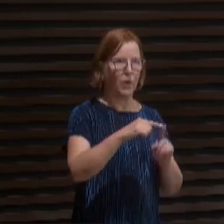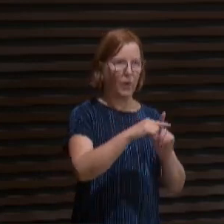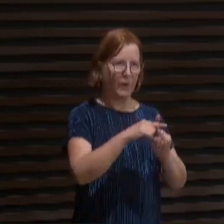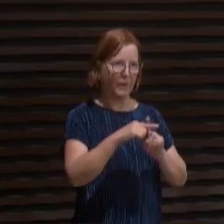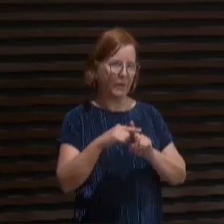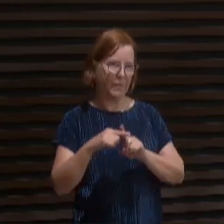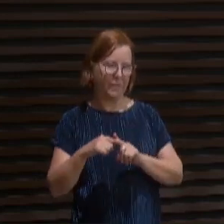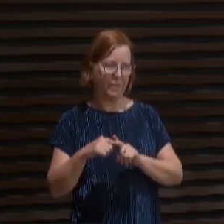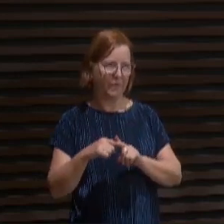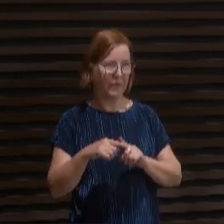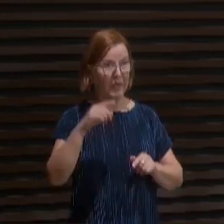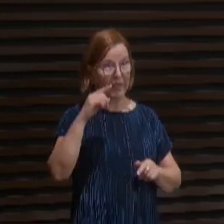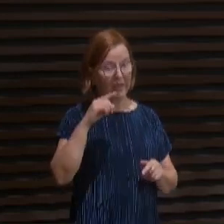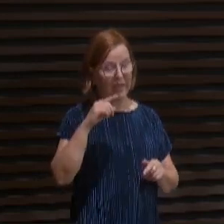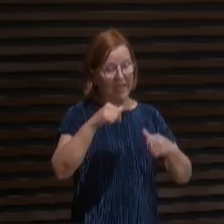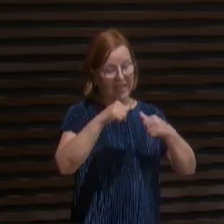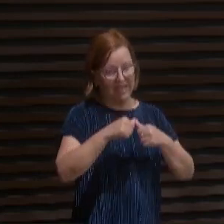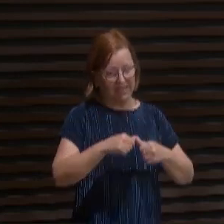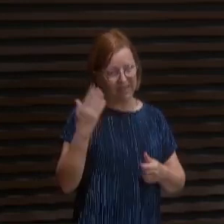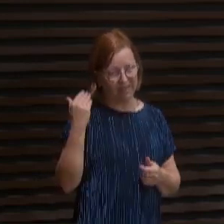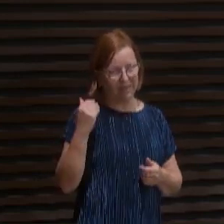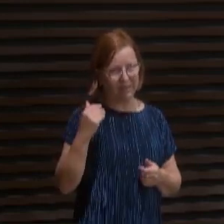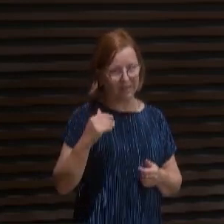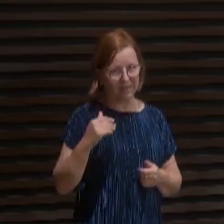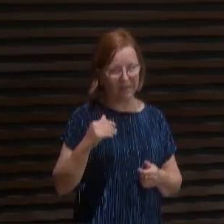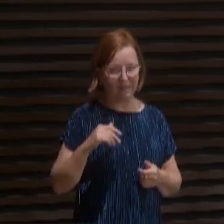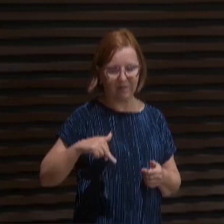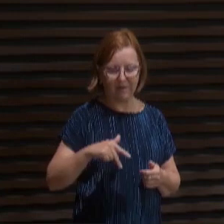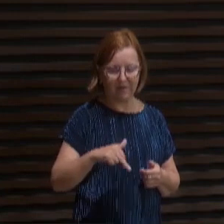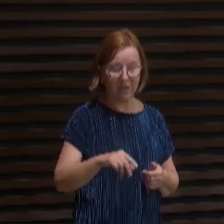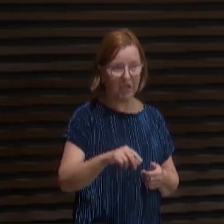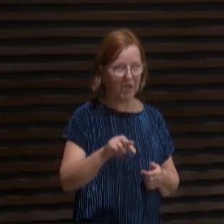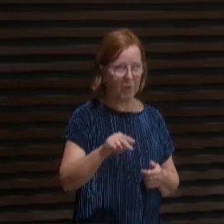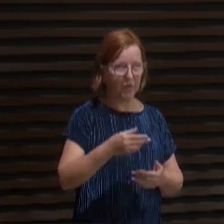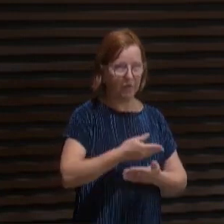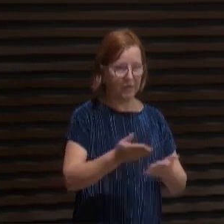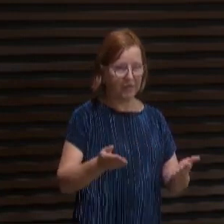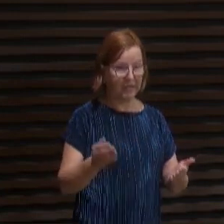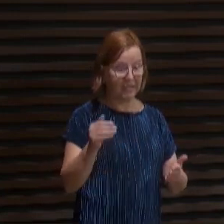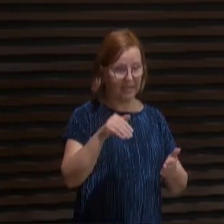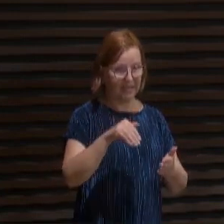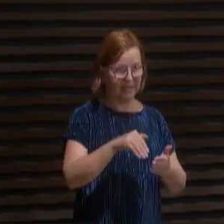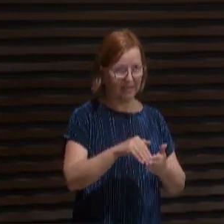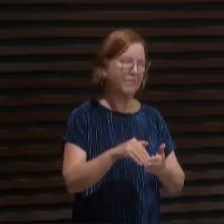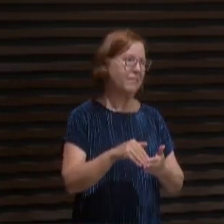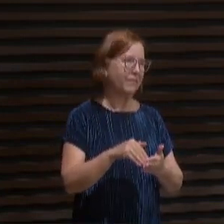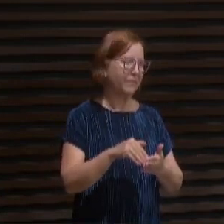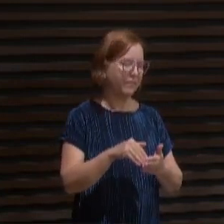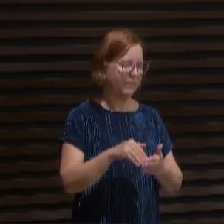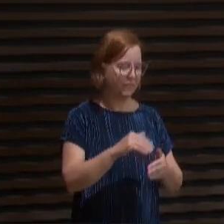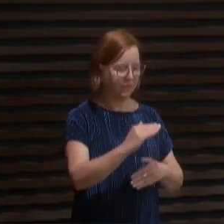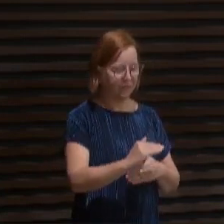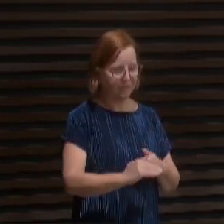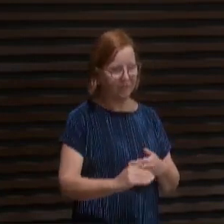em peregrinação como vocês agora, até que chegaram àqueles degraus. O terreno do